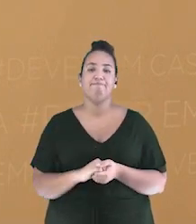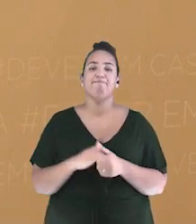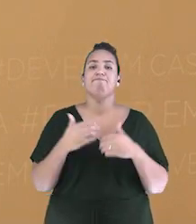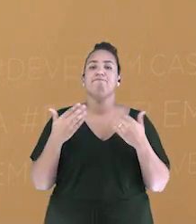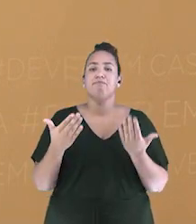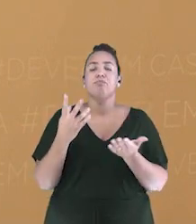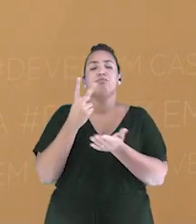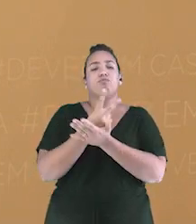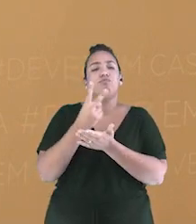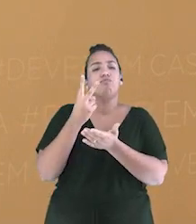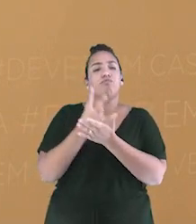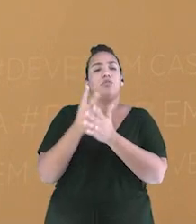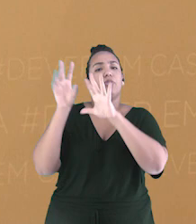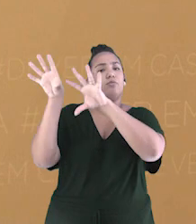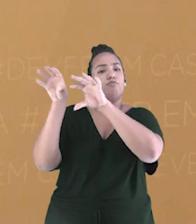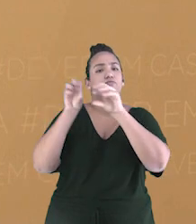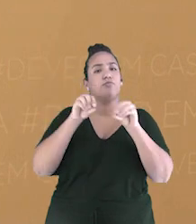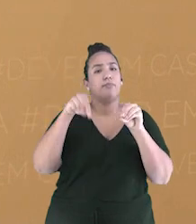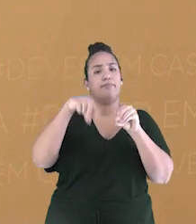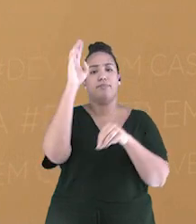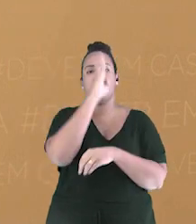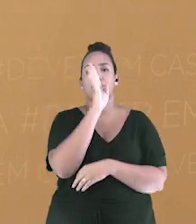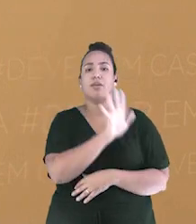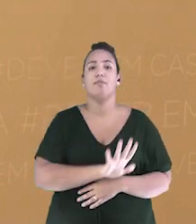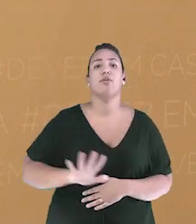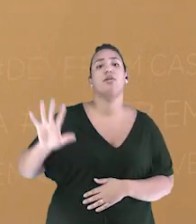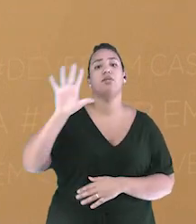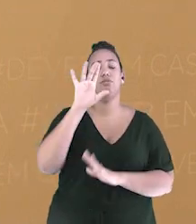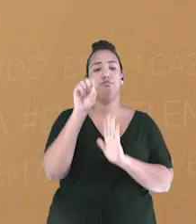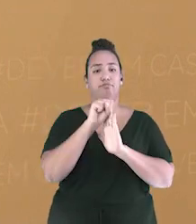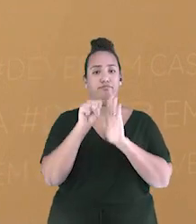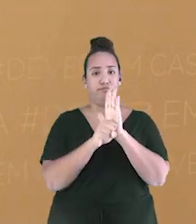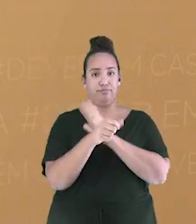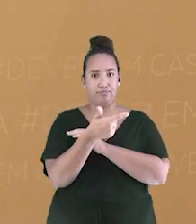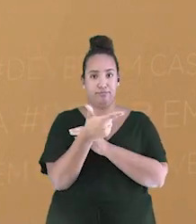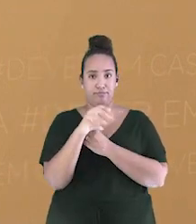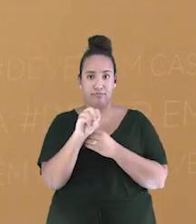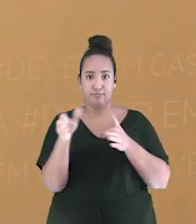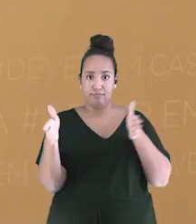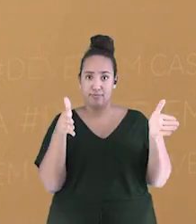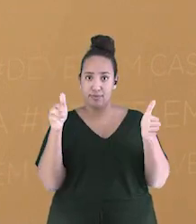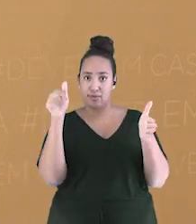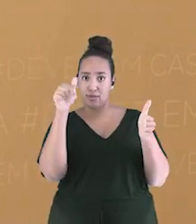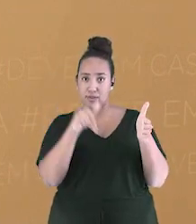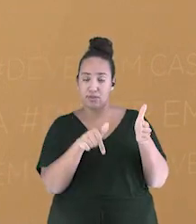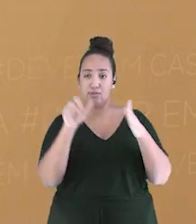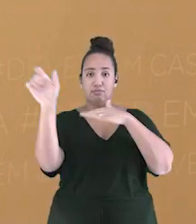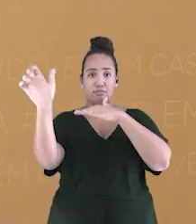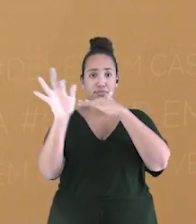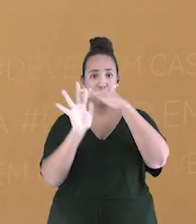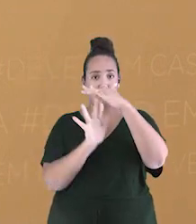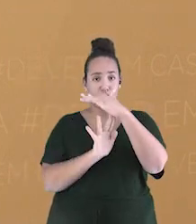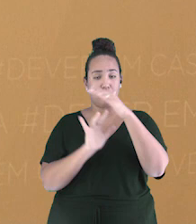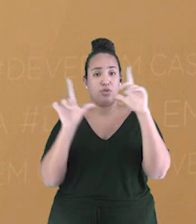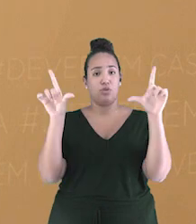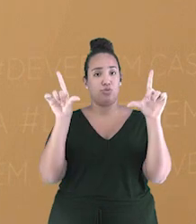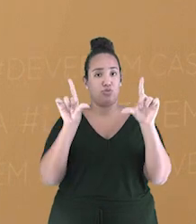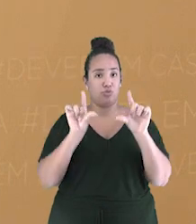continuaram imigrando para o território brasileiro, pelo menos até o século XX, período em que houve uma queda neste movimento